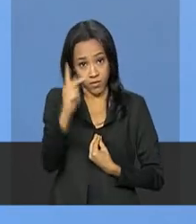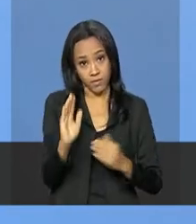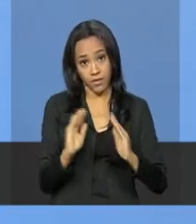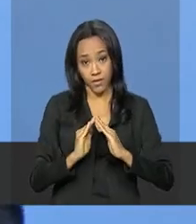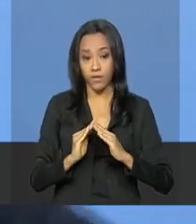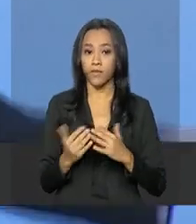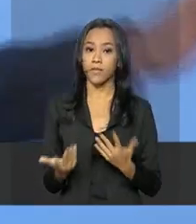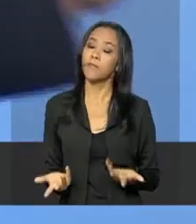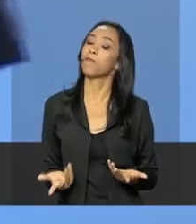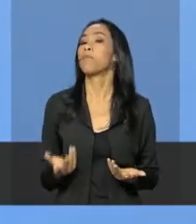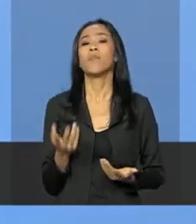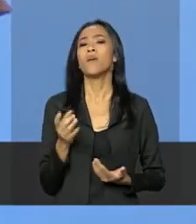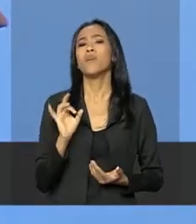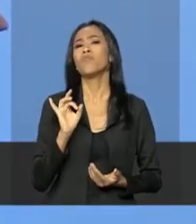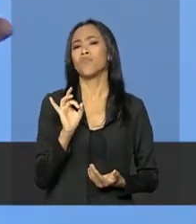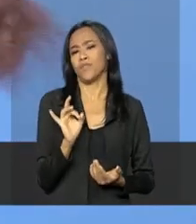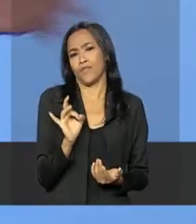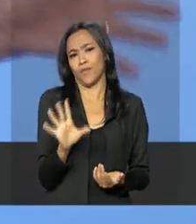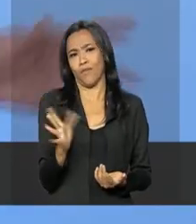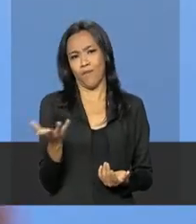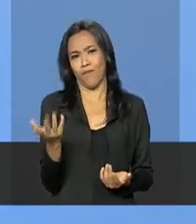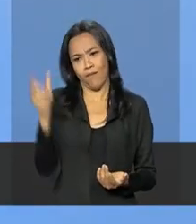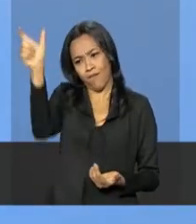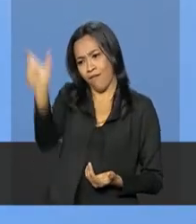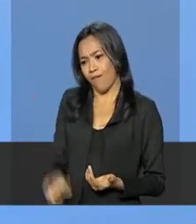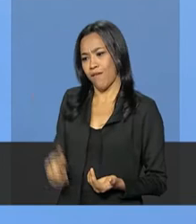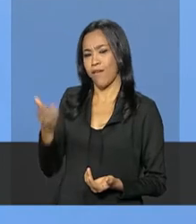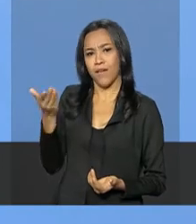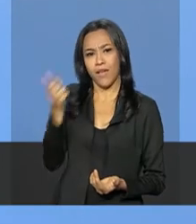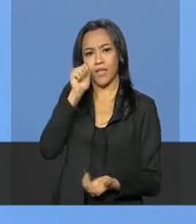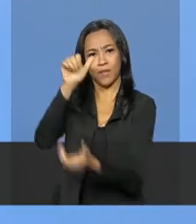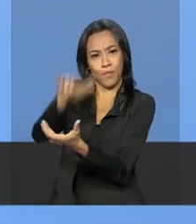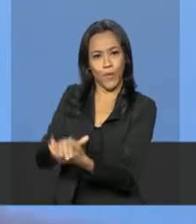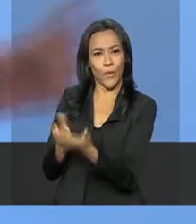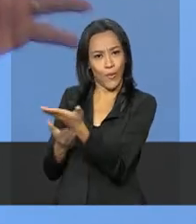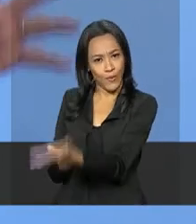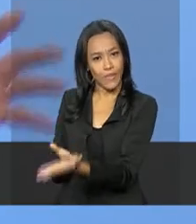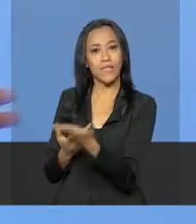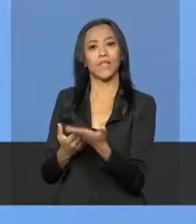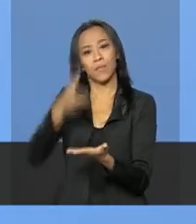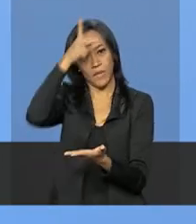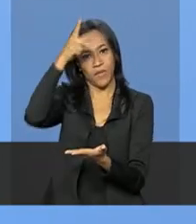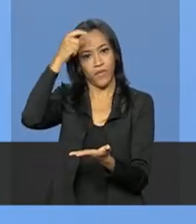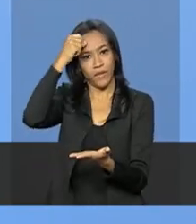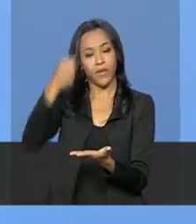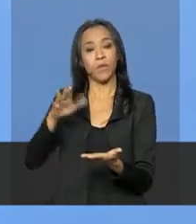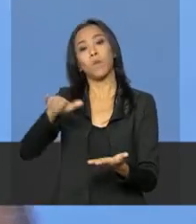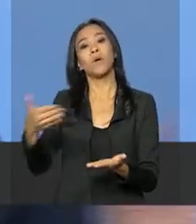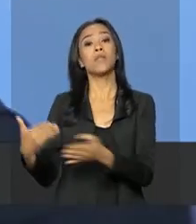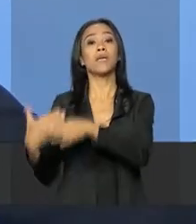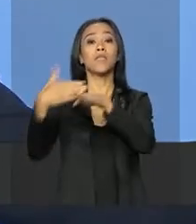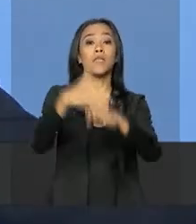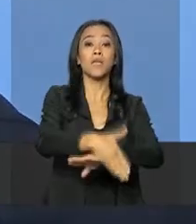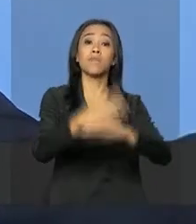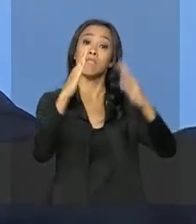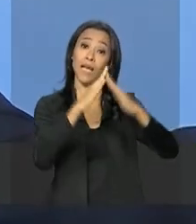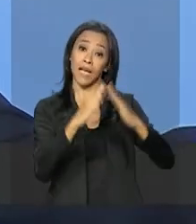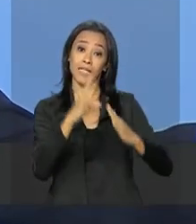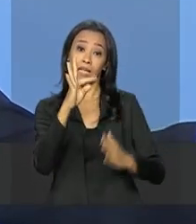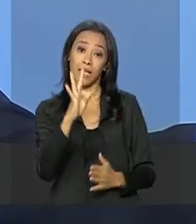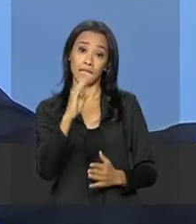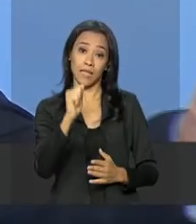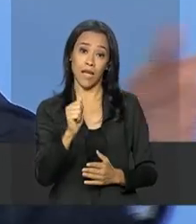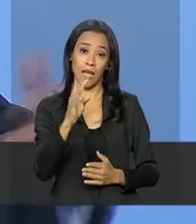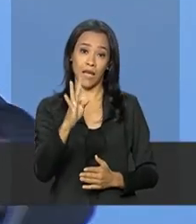casa e não foi sem razão que a senhora do prefeito quando nós entramos na casa tatiane ea tatiane chorando